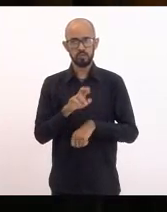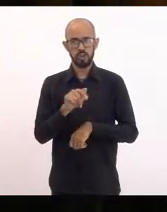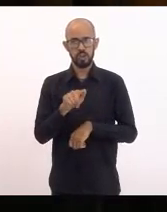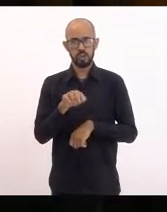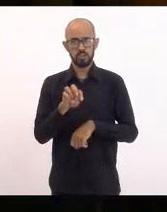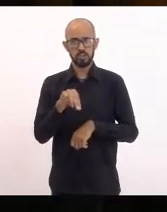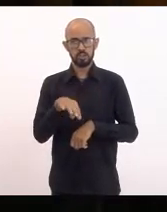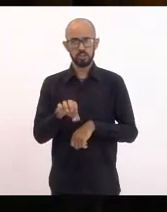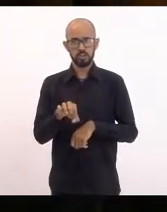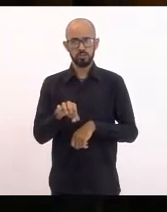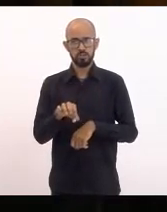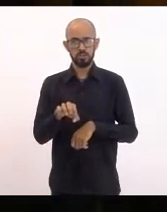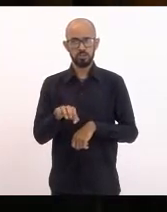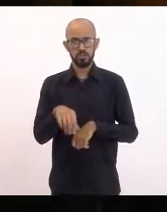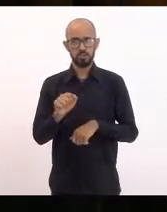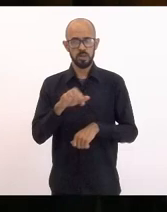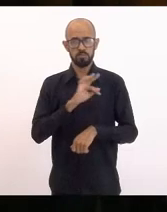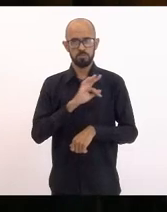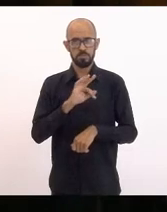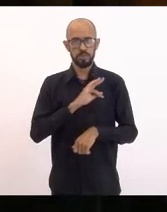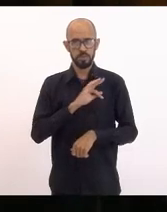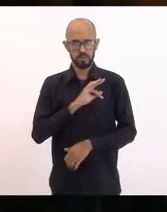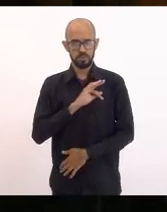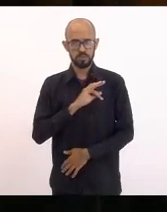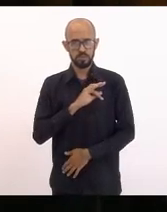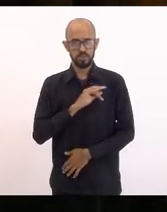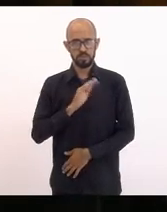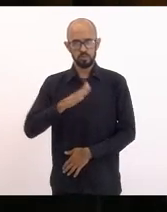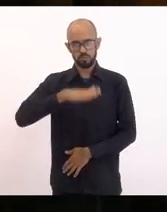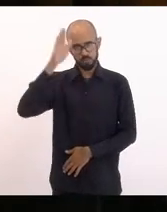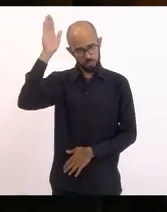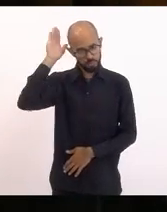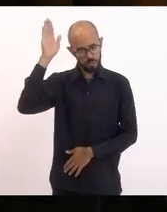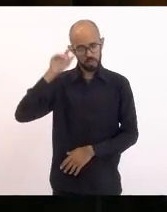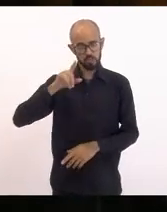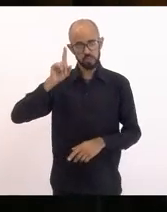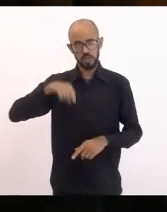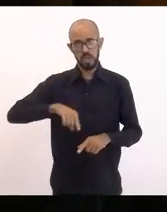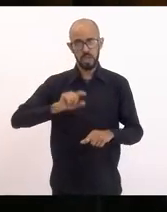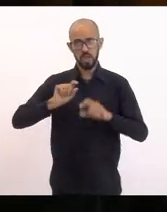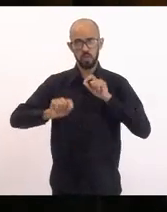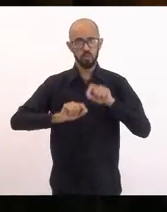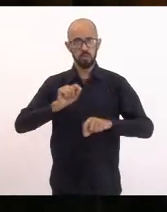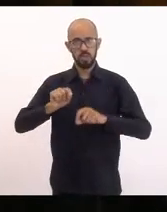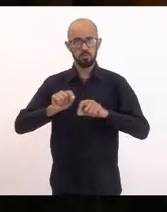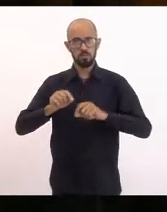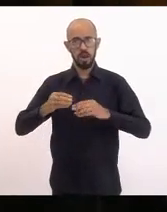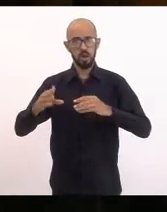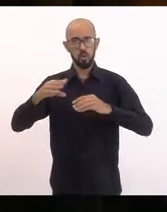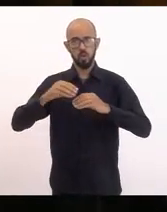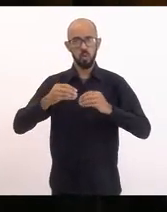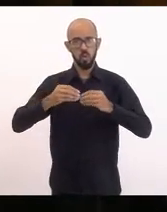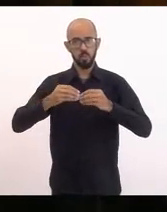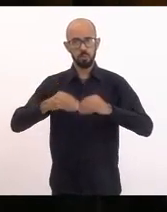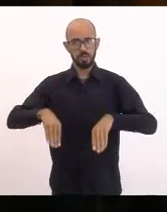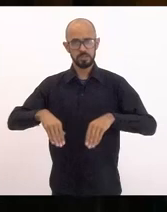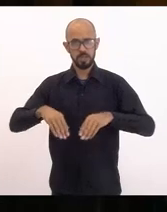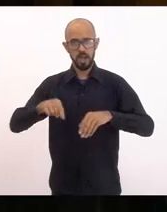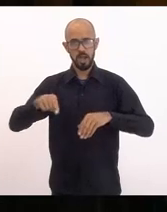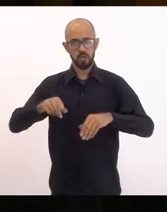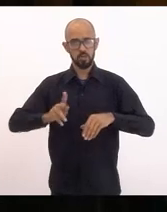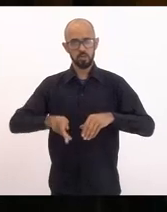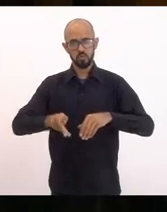trabalho da Polícia Militar e dos Bombeiros Militares é devido ao PM ou Bombeiro para compensar o permanente